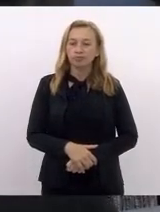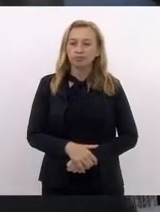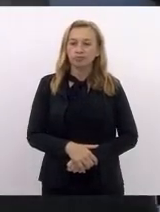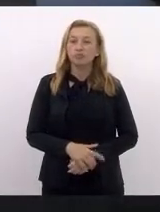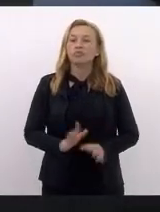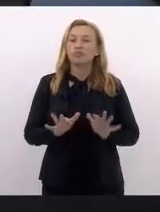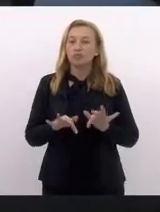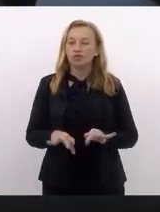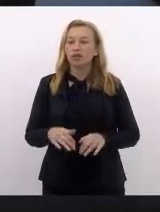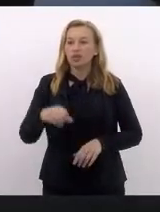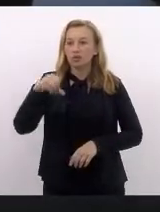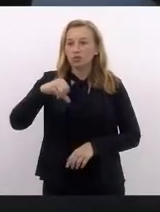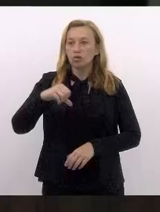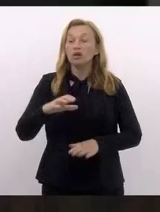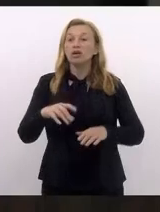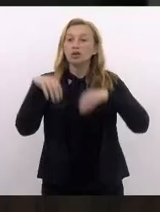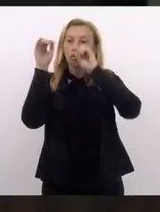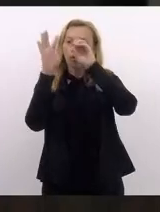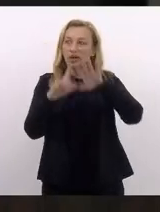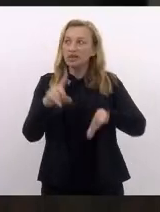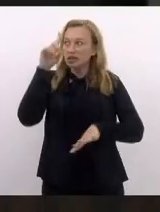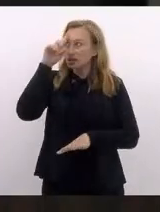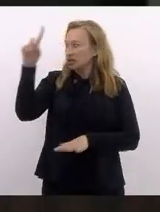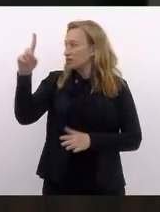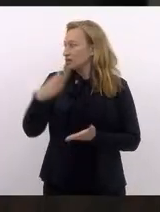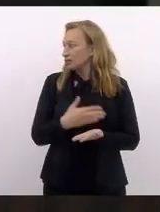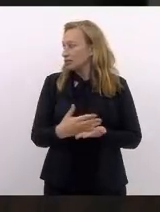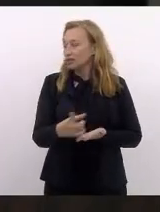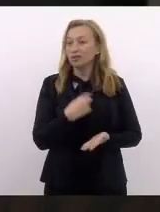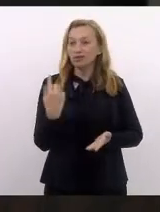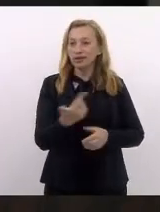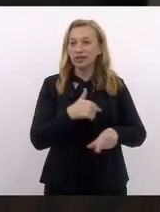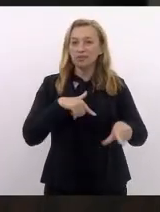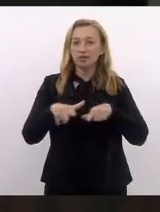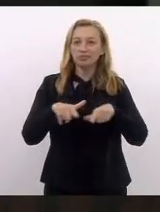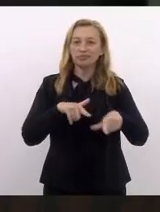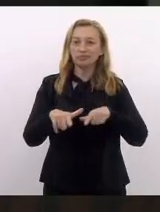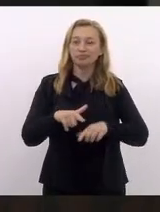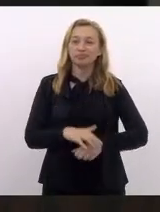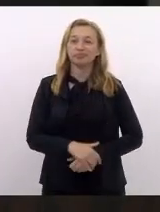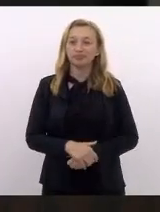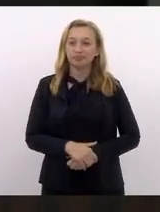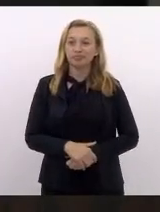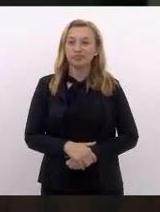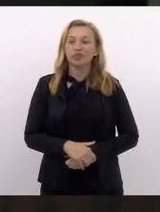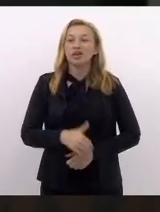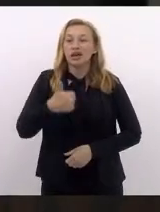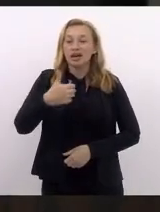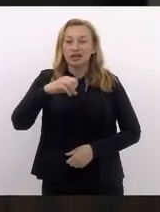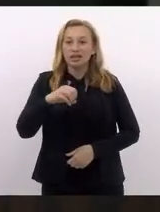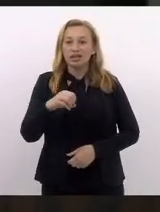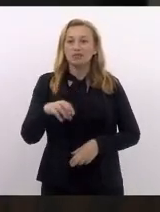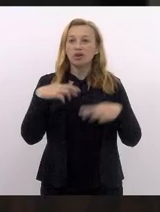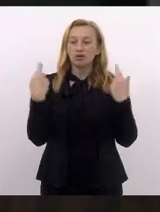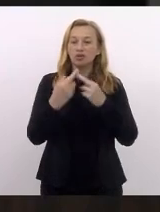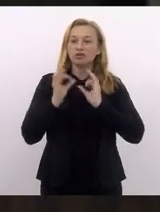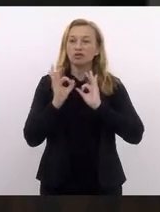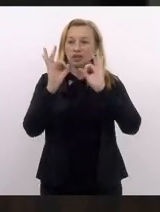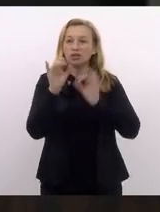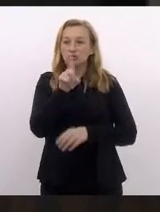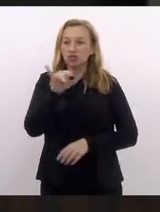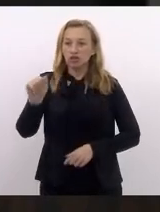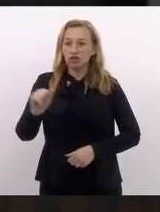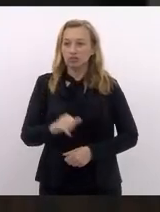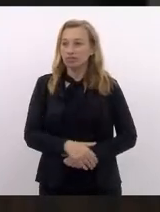e está encerrada a nona Então à venda pelo legal sobre a proteção de Deus iniciamos nossos trabalhos sabe até a formação só de lado do